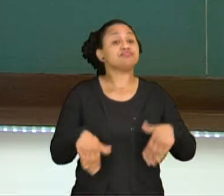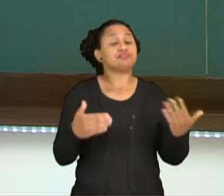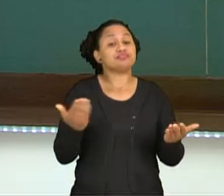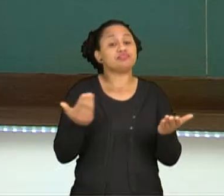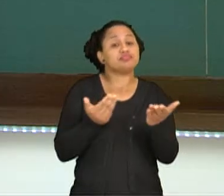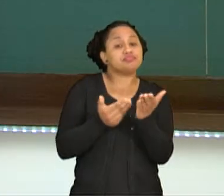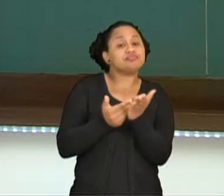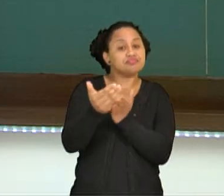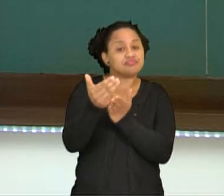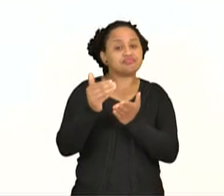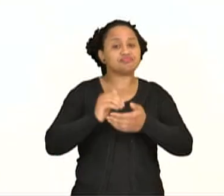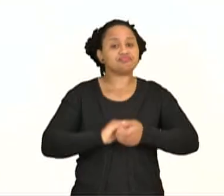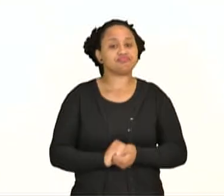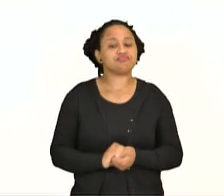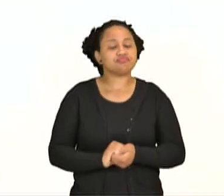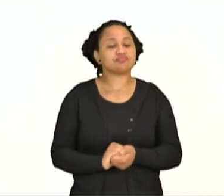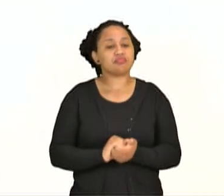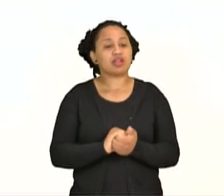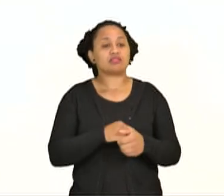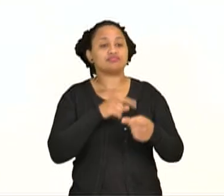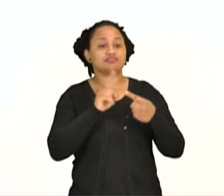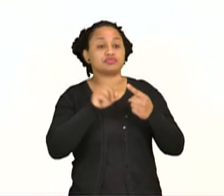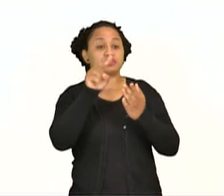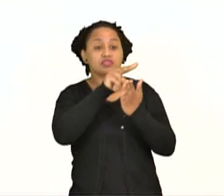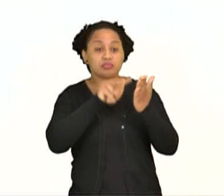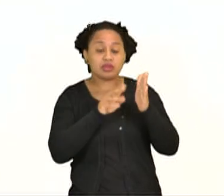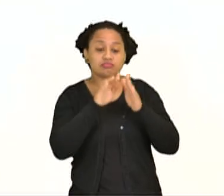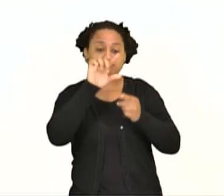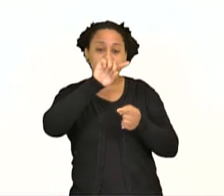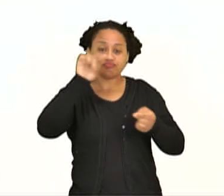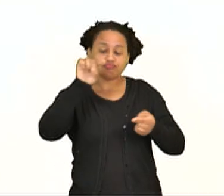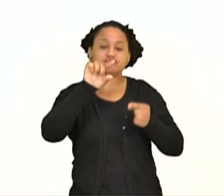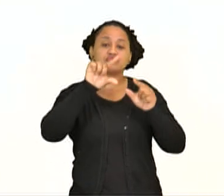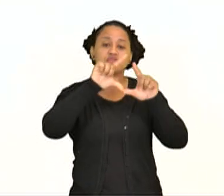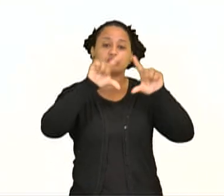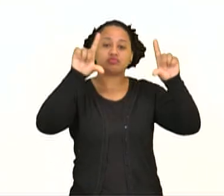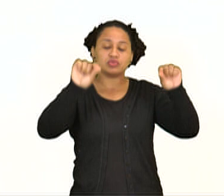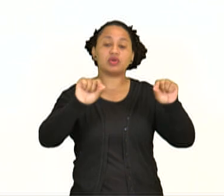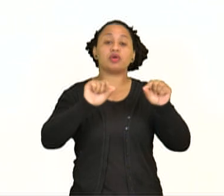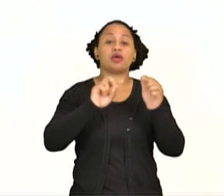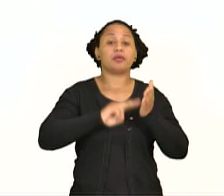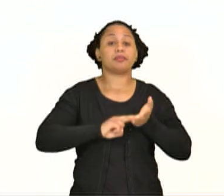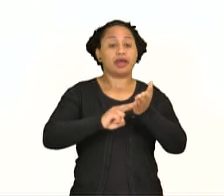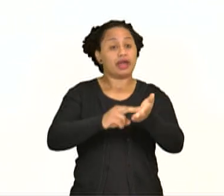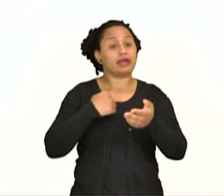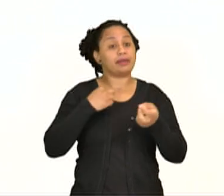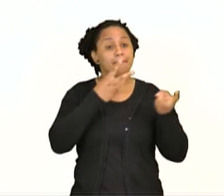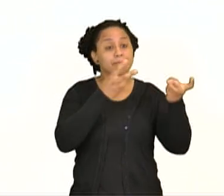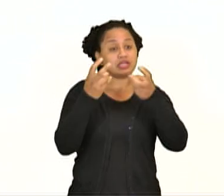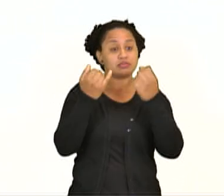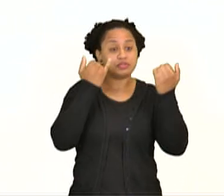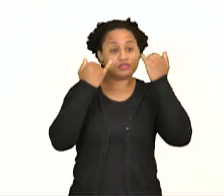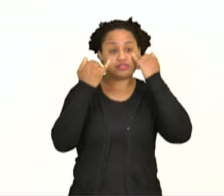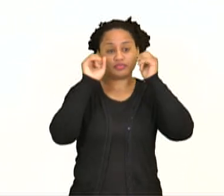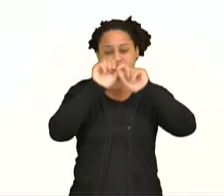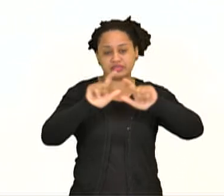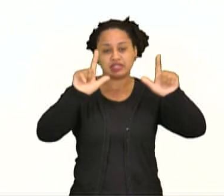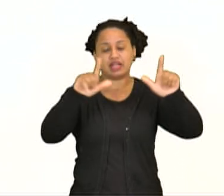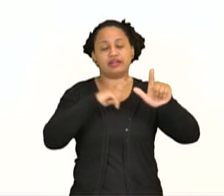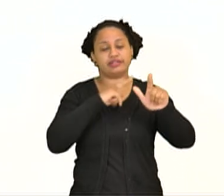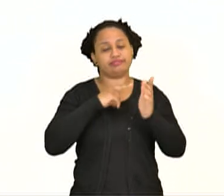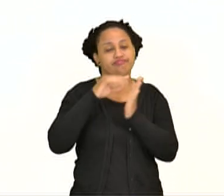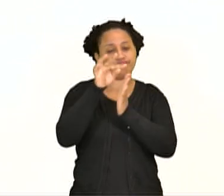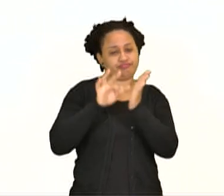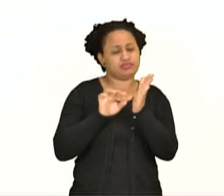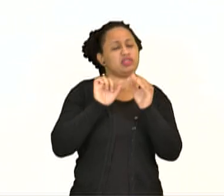lá. Nós vamos ler um trecho de uma carta, localizando as informações explícitas no texto. Explícitas